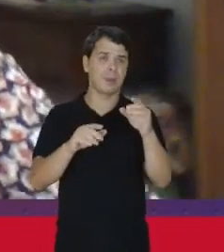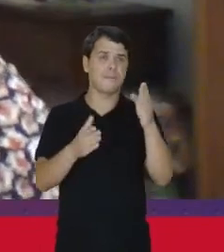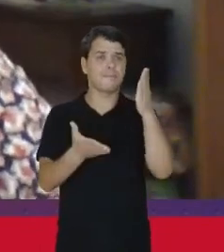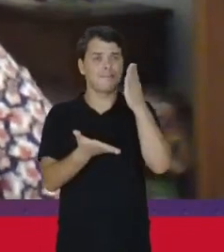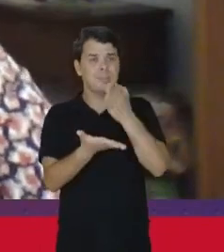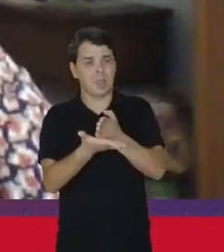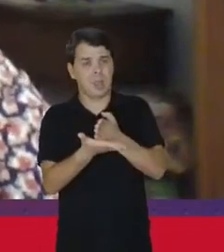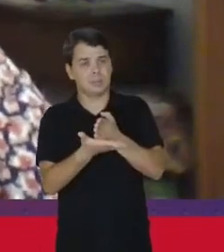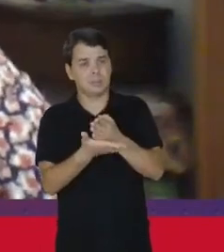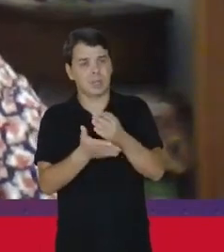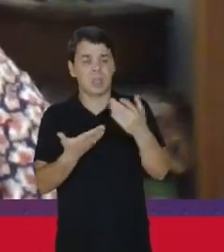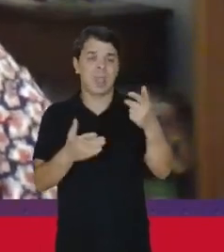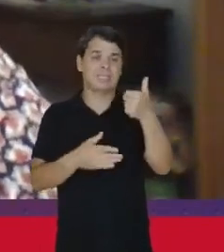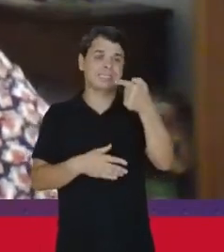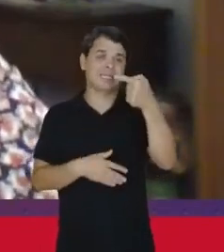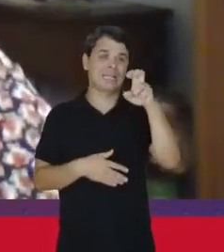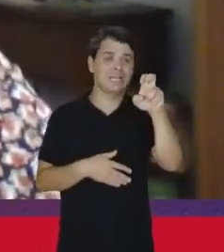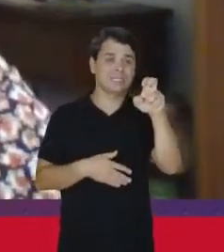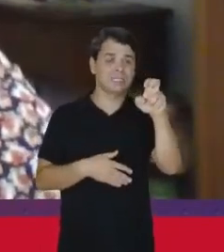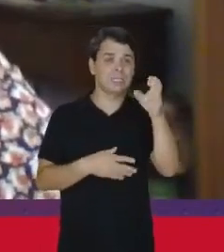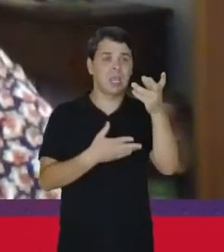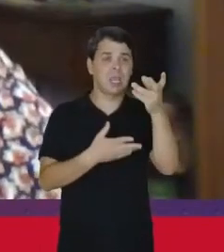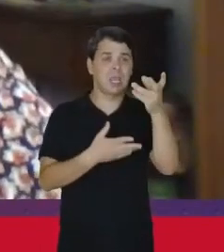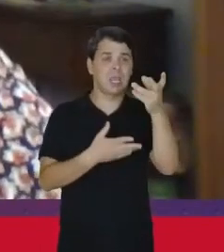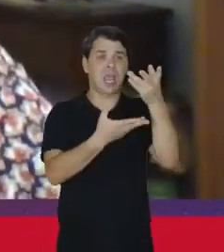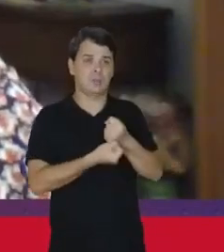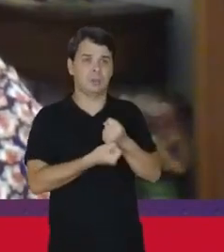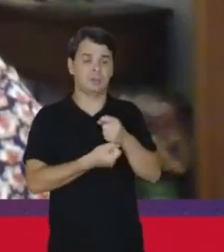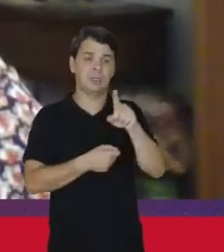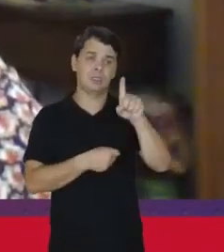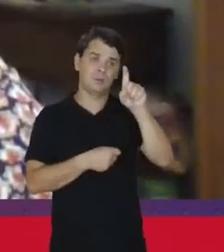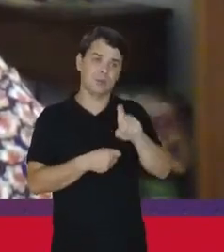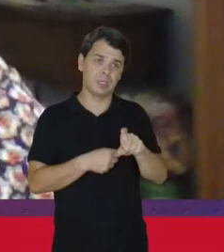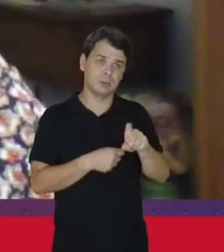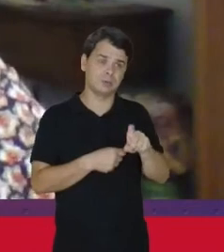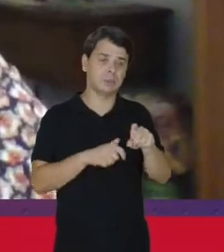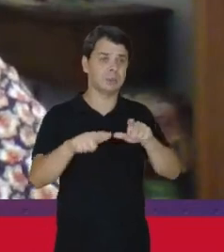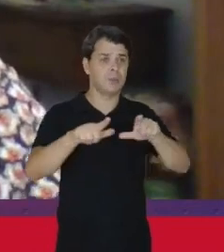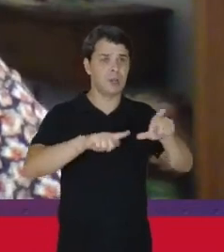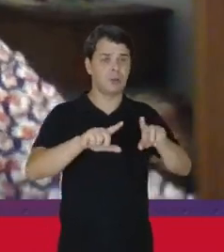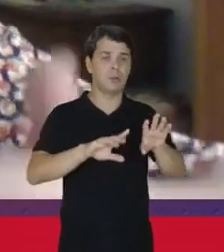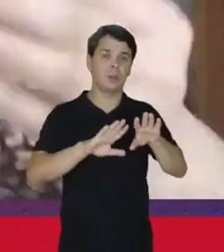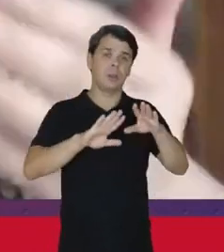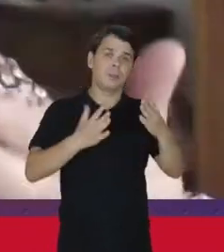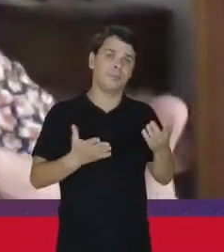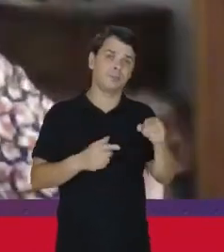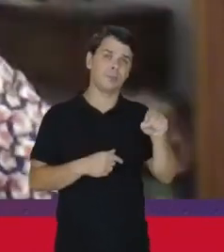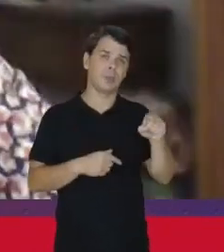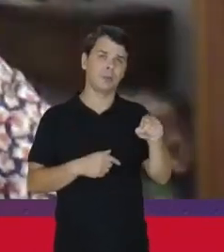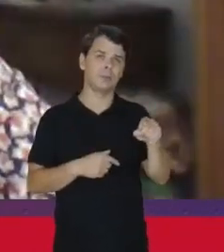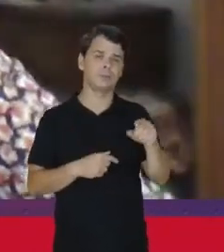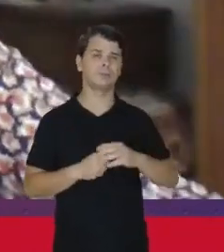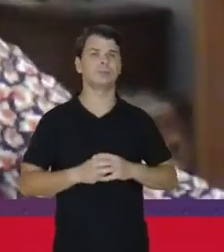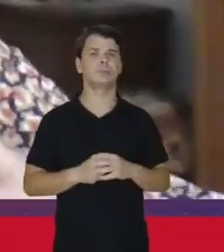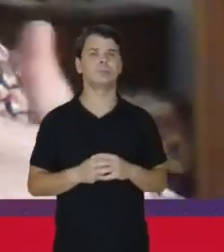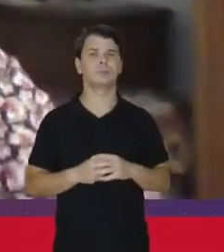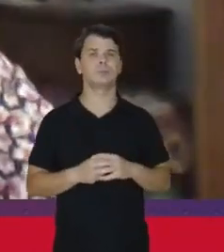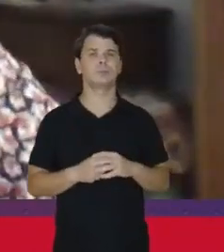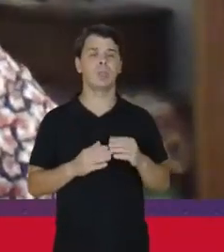metade a 75% do que ela receberia se ela estivesse na ativa. Portanto, tem